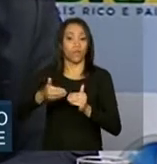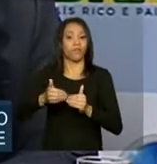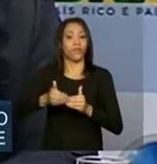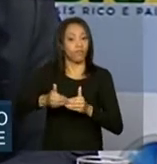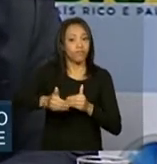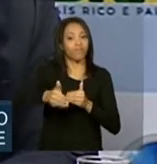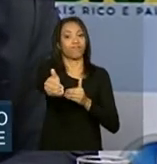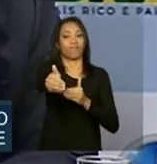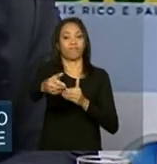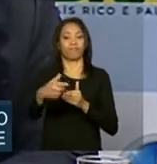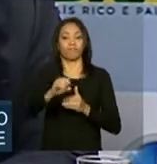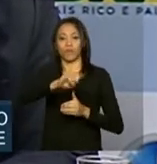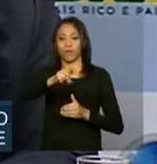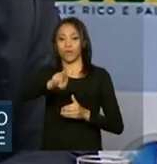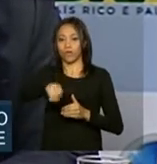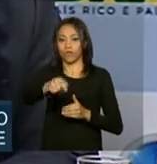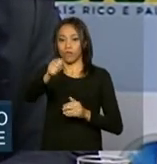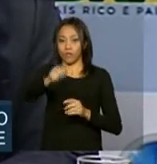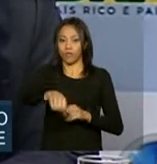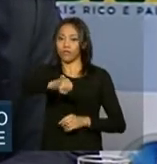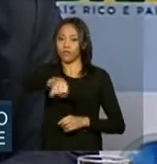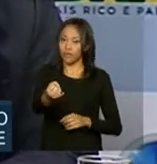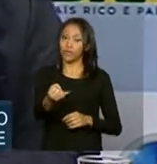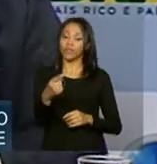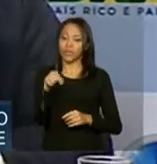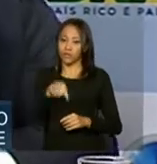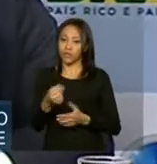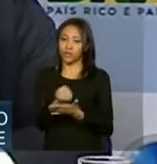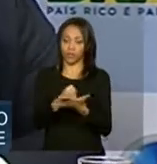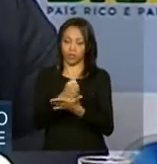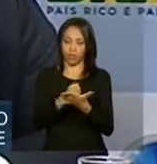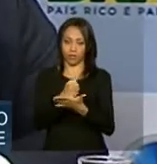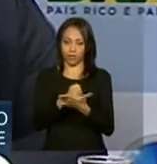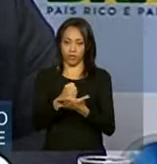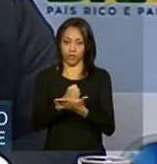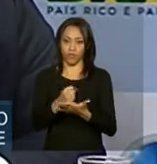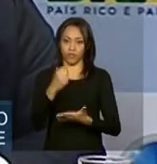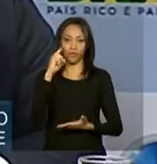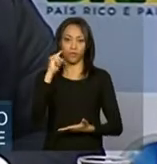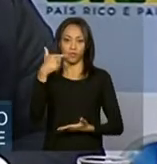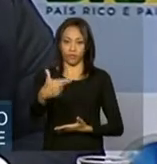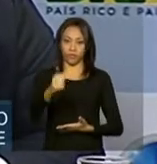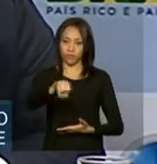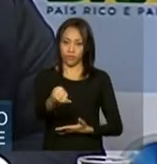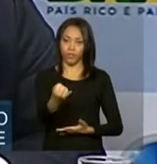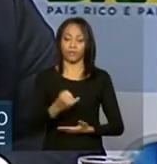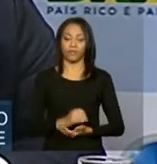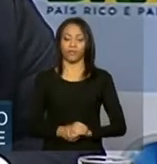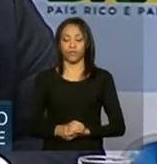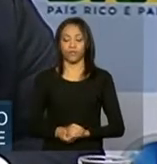partir do fornecimento efetivo desses medicamentos a partir de 2 de janeiro.